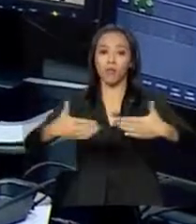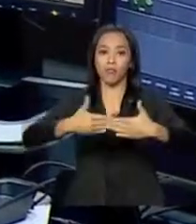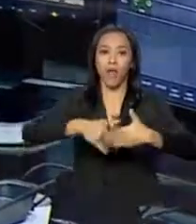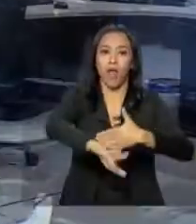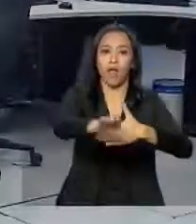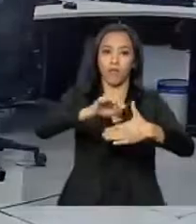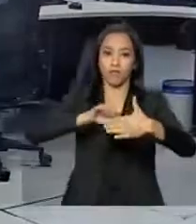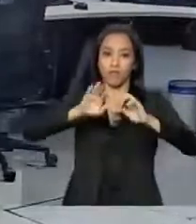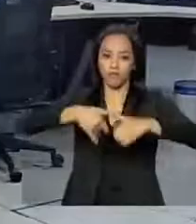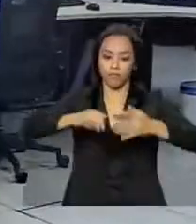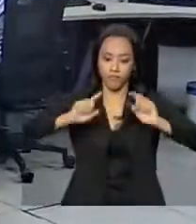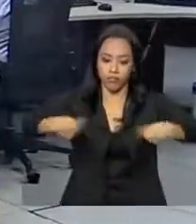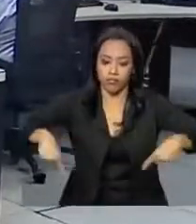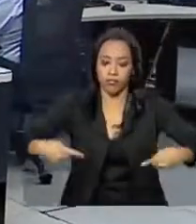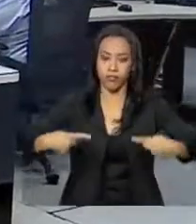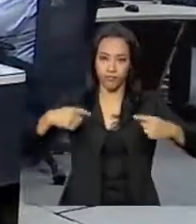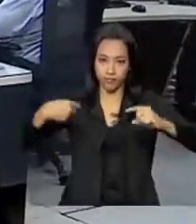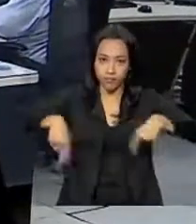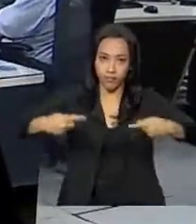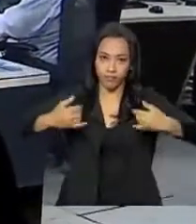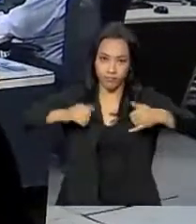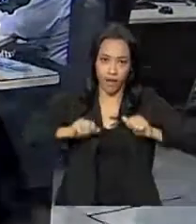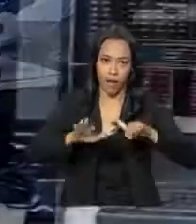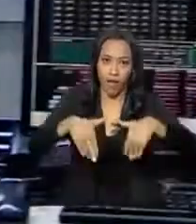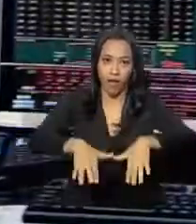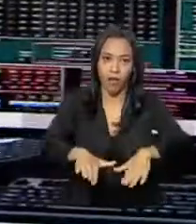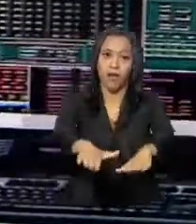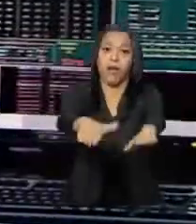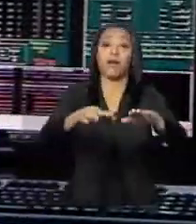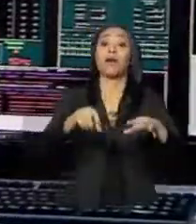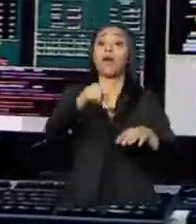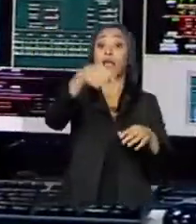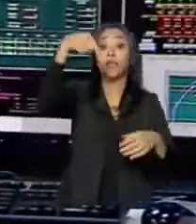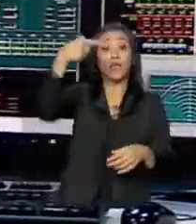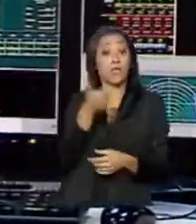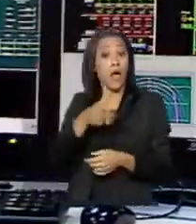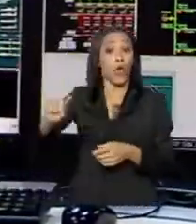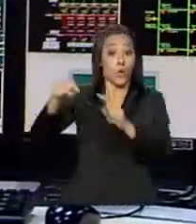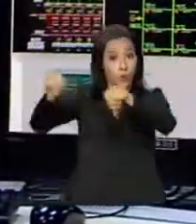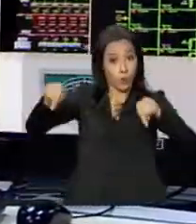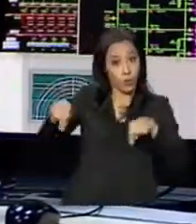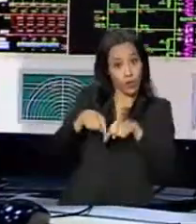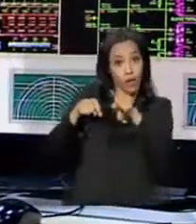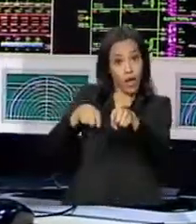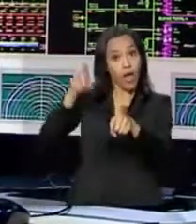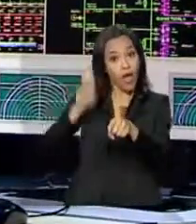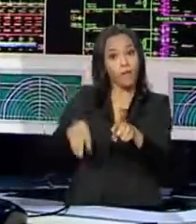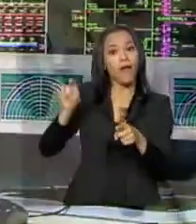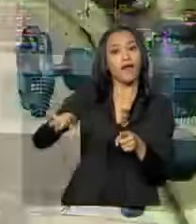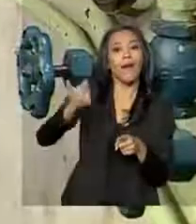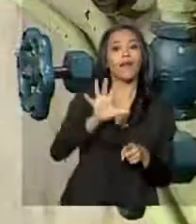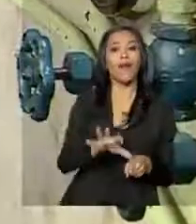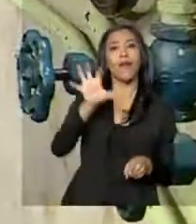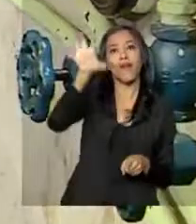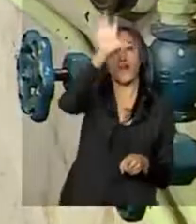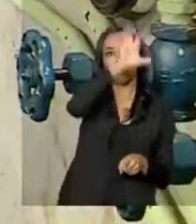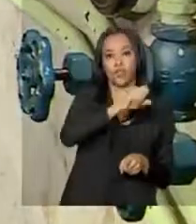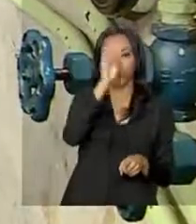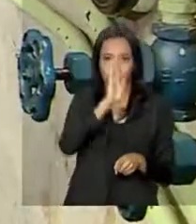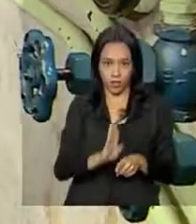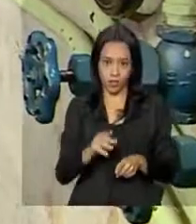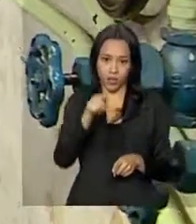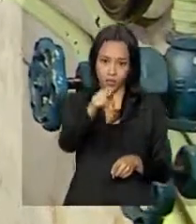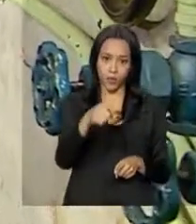pelas turbinas. Já nesta outra, a energia produzida é direcionada para cada região do Brasil. Aqui é onde